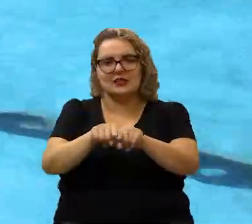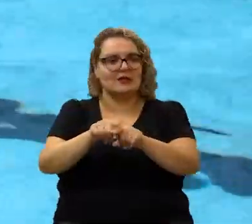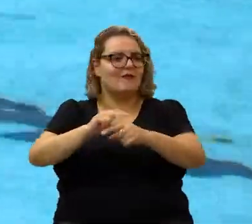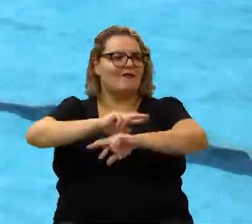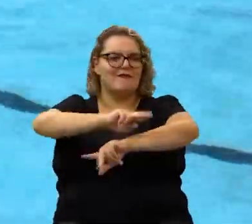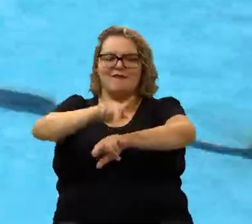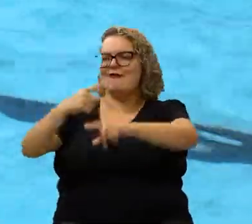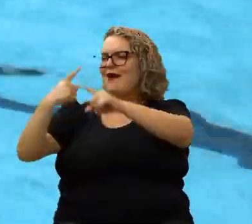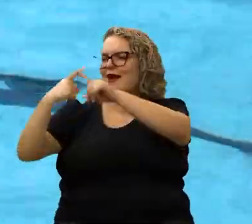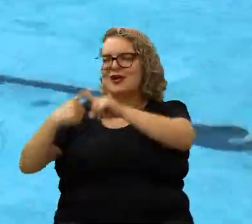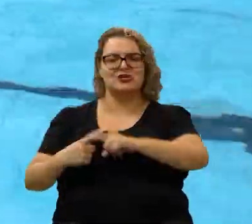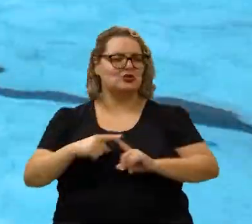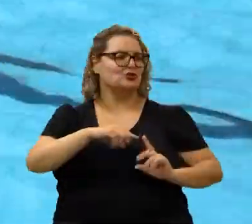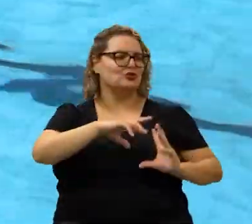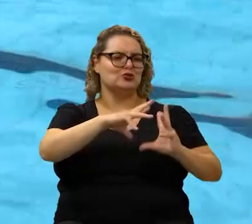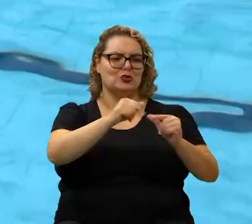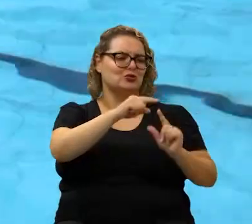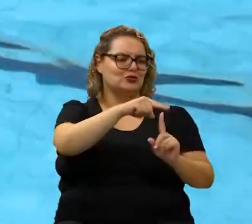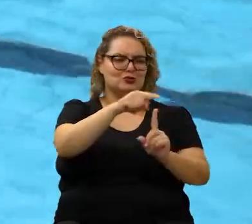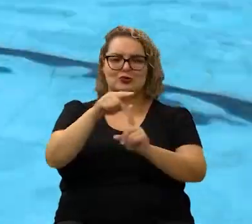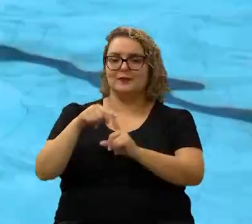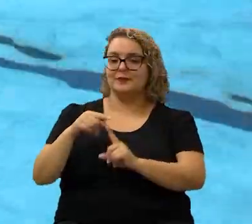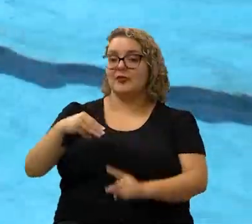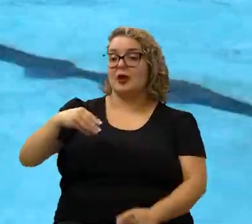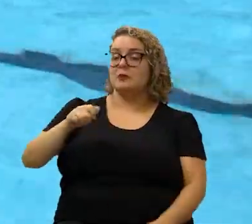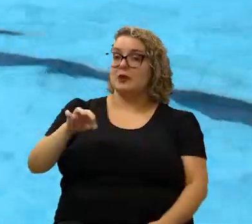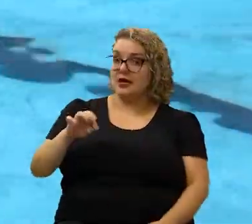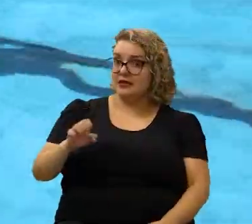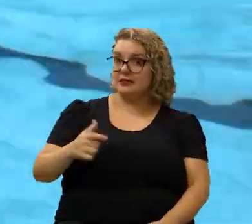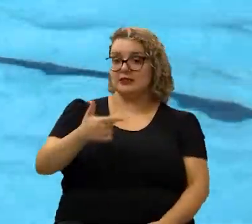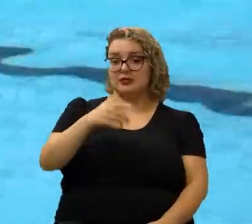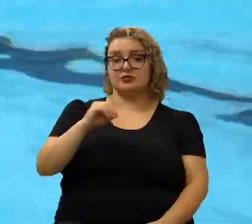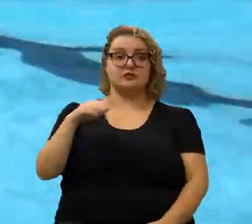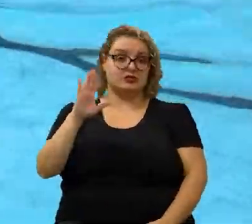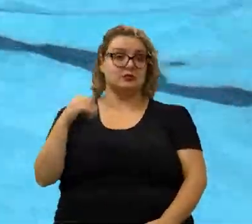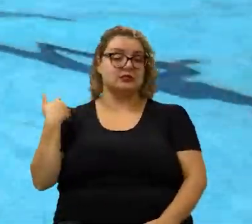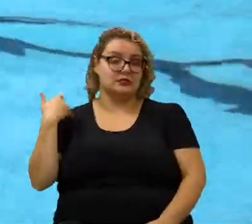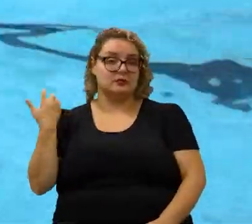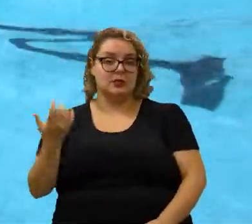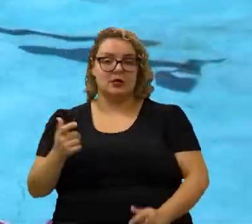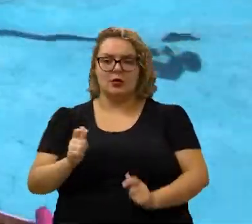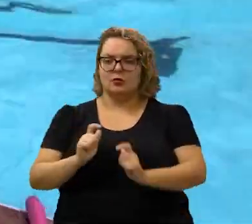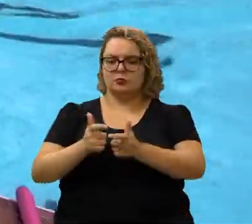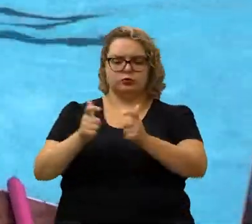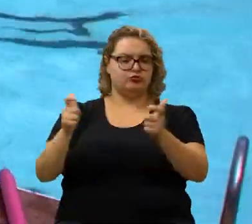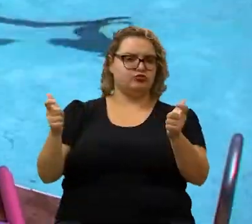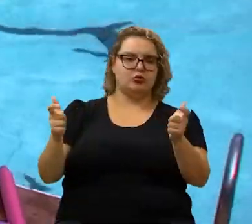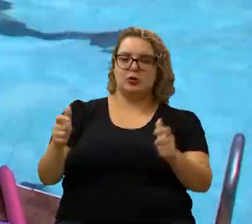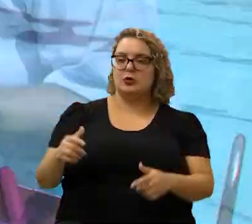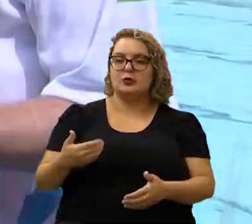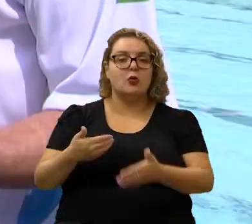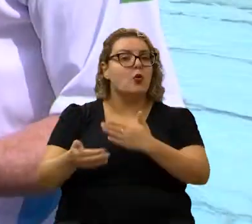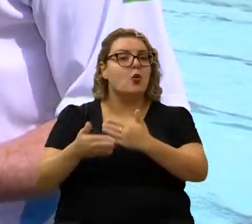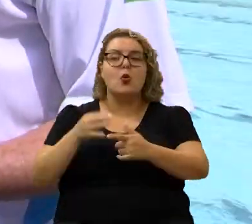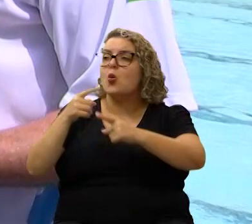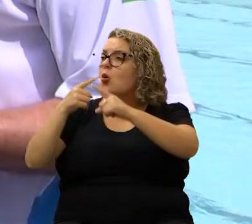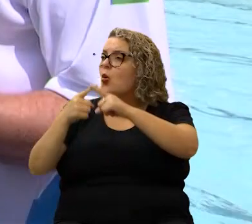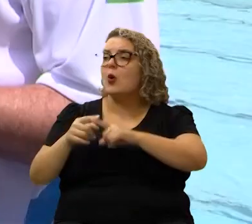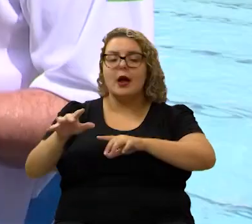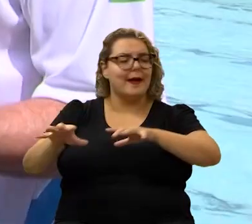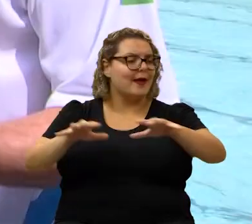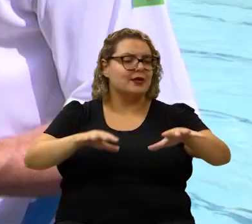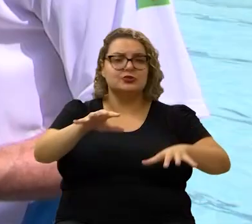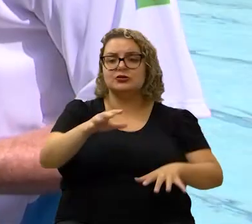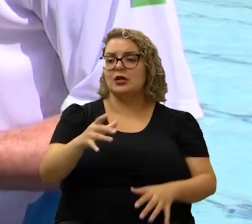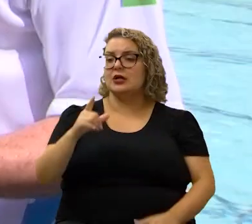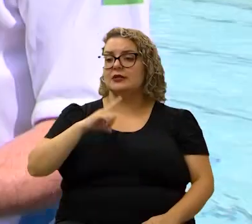piscinas que tem, né? Então tem muita competição. É, a categoria Master, que é a partir de 20 anos, tem aumentado muito. Então você vai numa